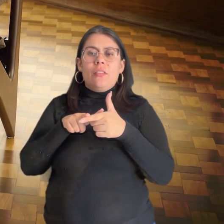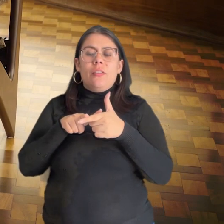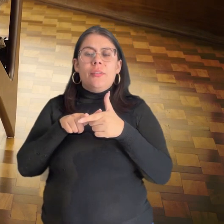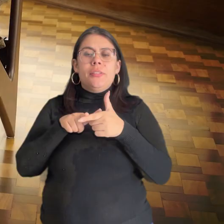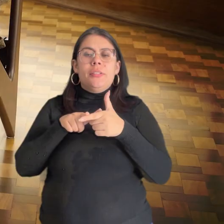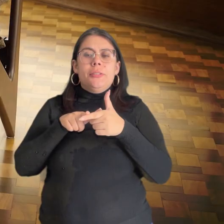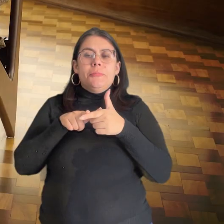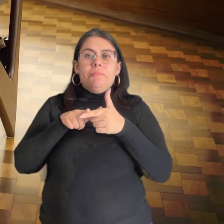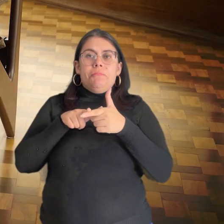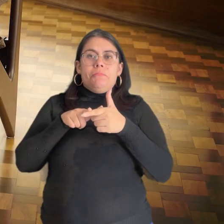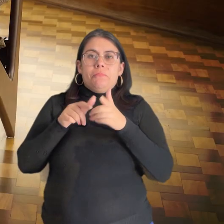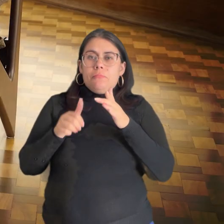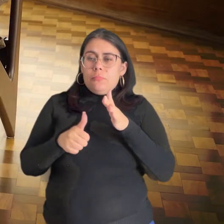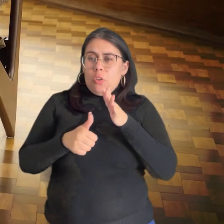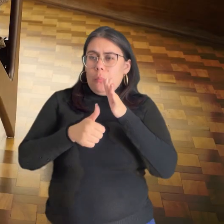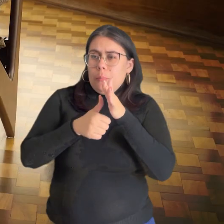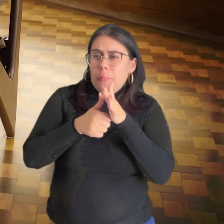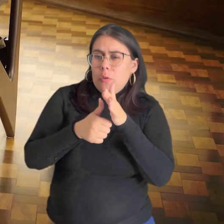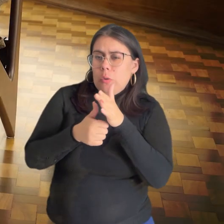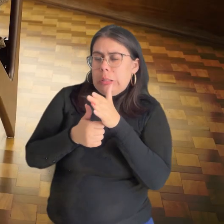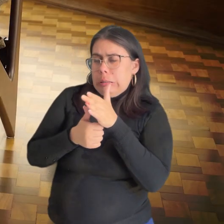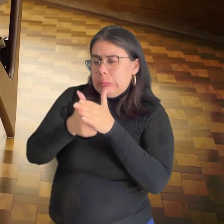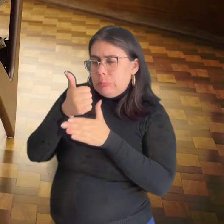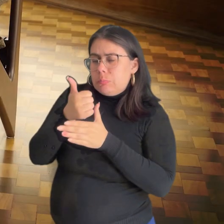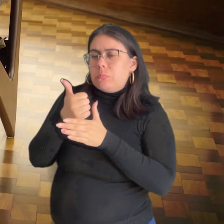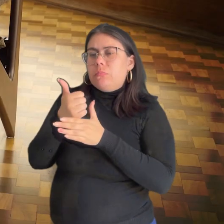quando lhe encomendaram o primeiro